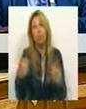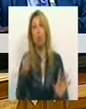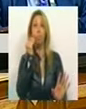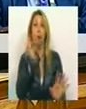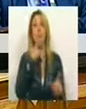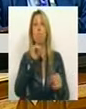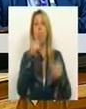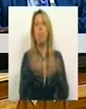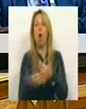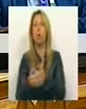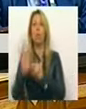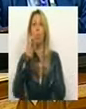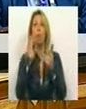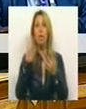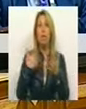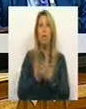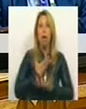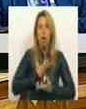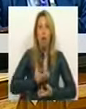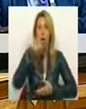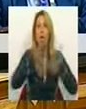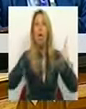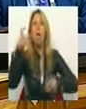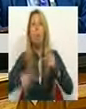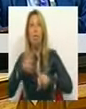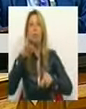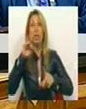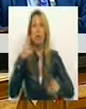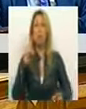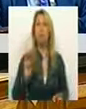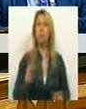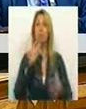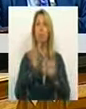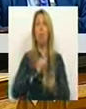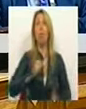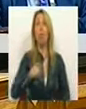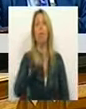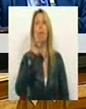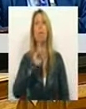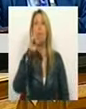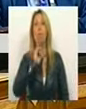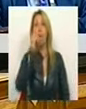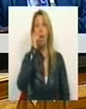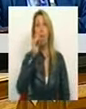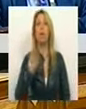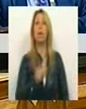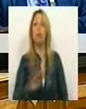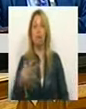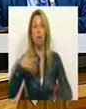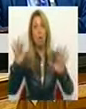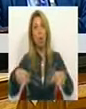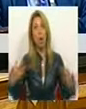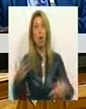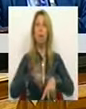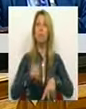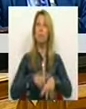dos povos ea indignidade a propaganda contra homens mulheres e crianças tenta com coisas está concluindo seu presidente é tempo de o